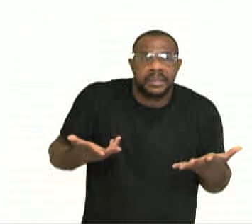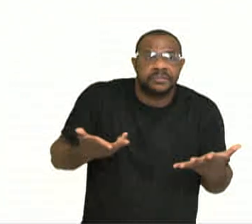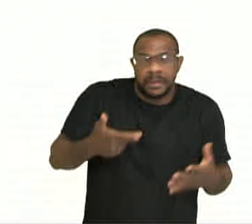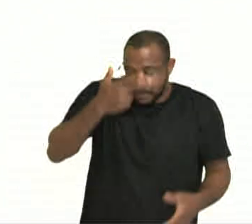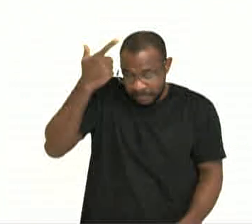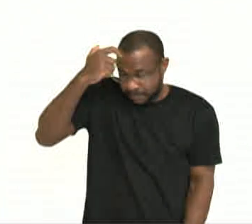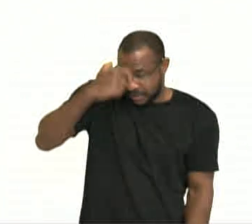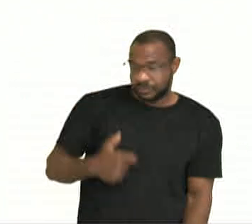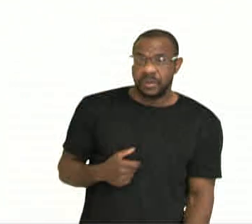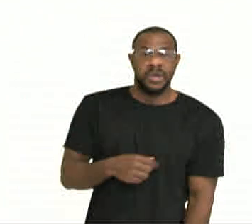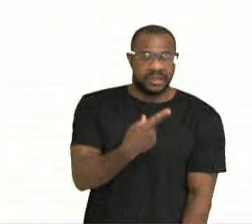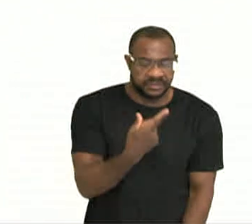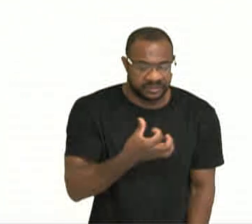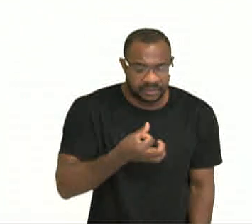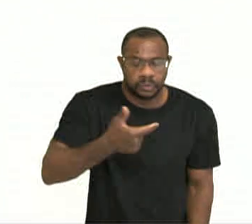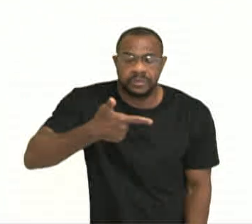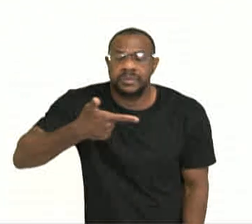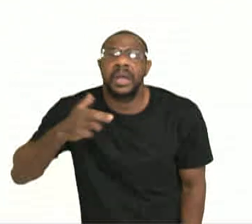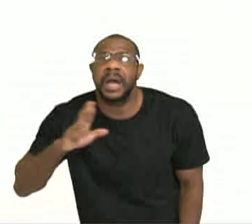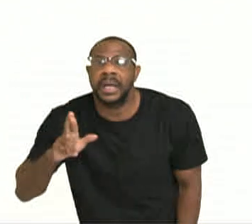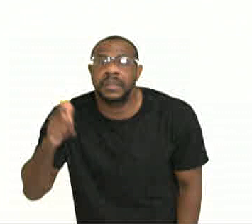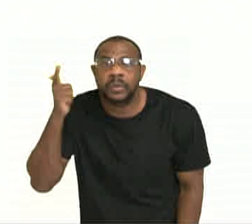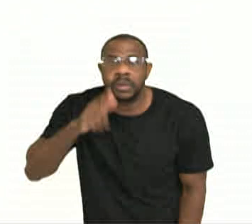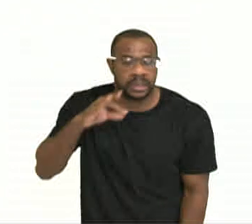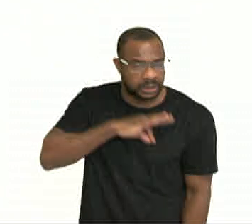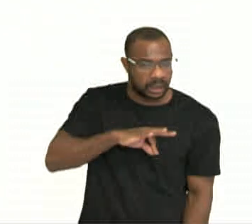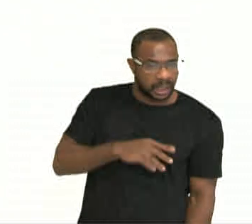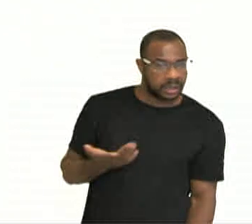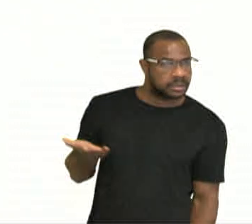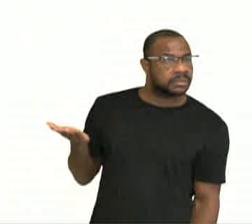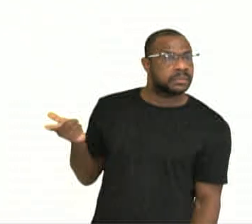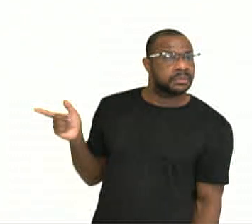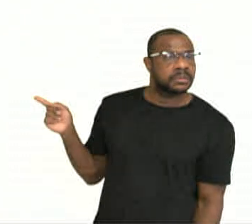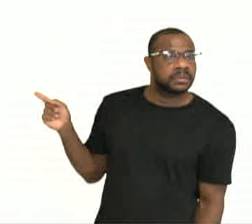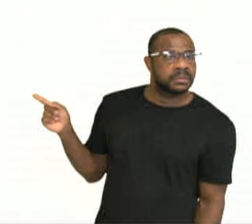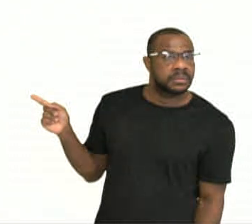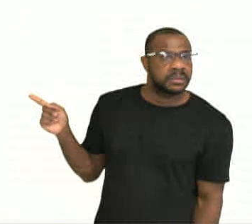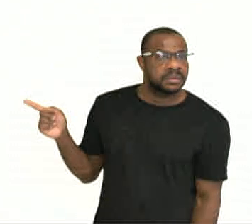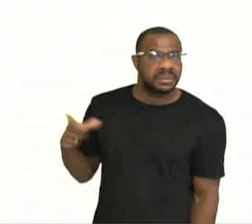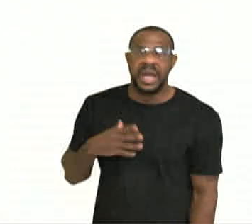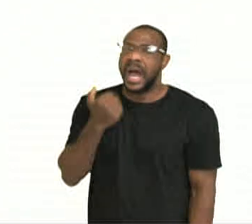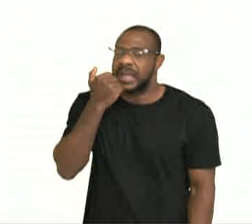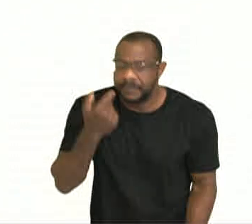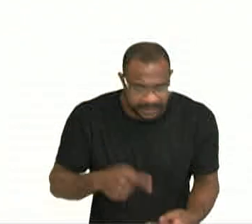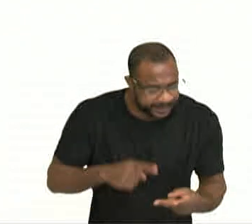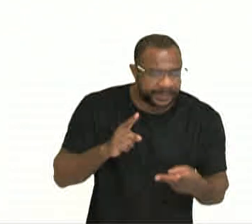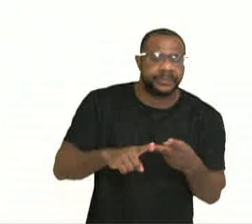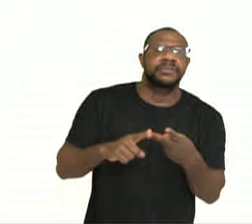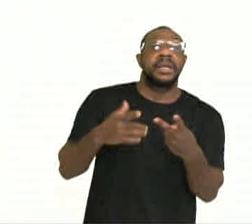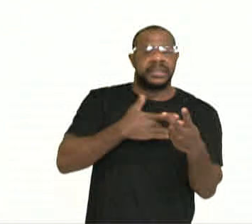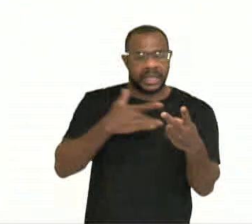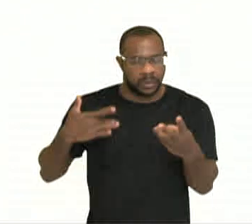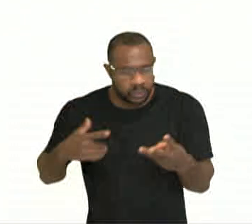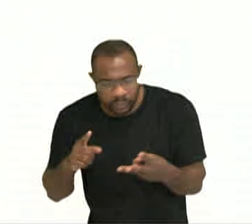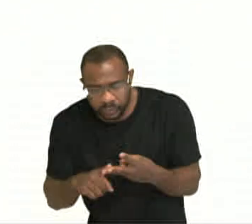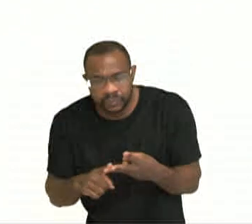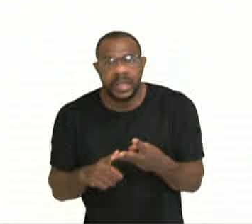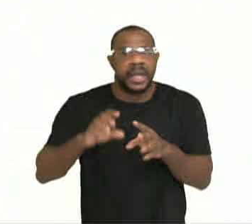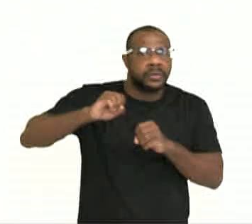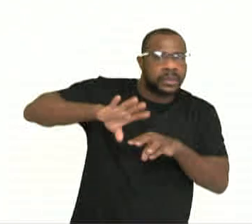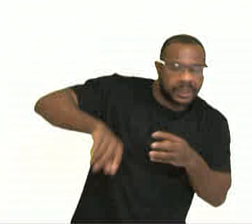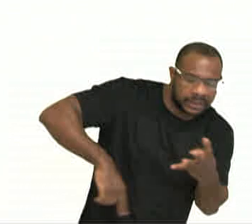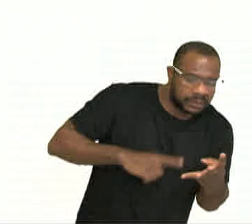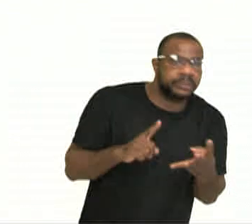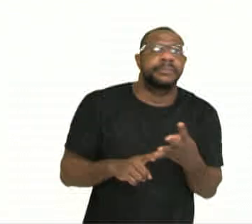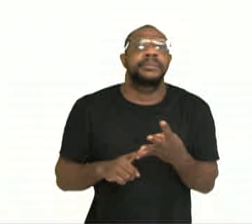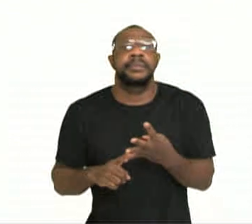pessoa com R$ 162 por mês? Considerando desde o acesso ao alimento, à saúde, à